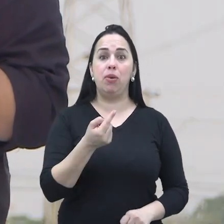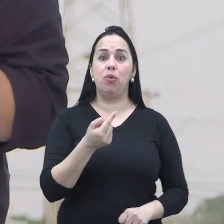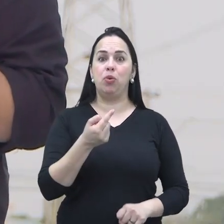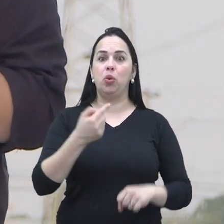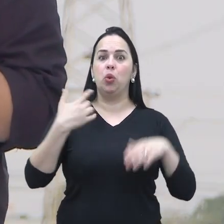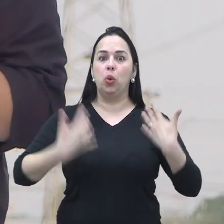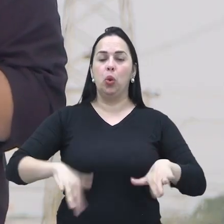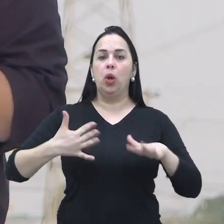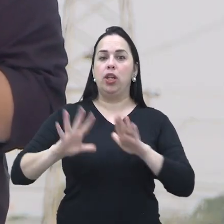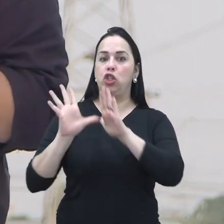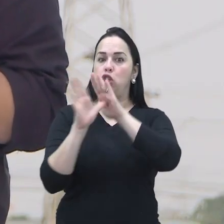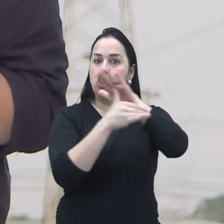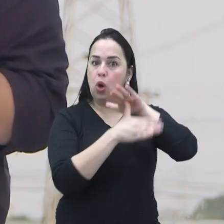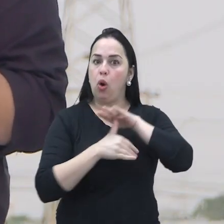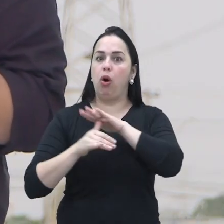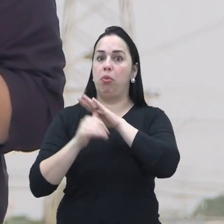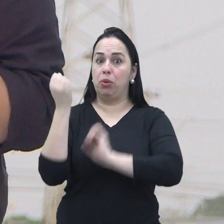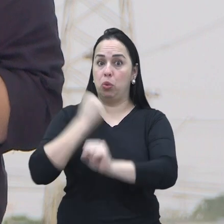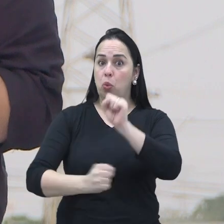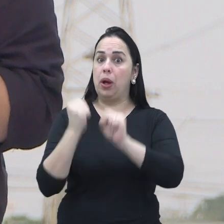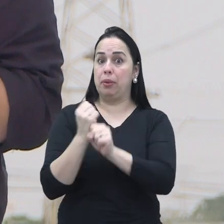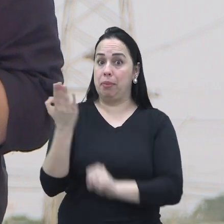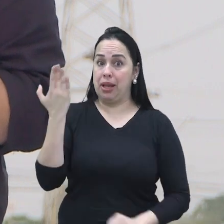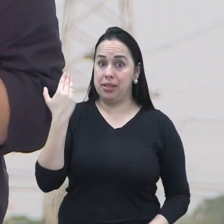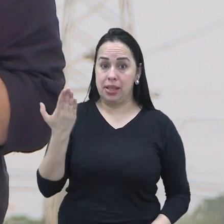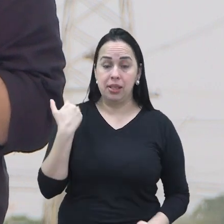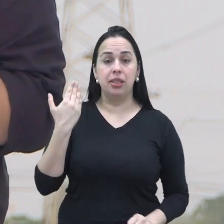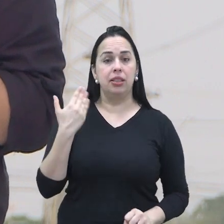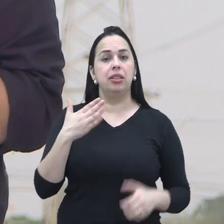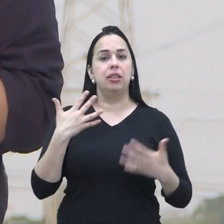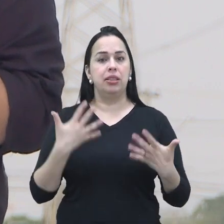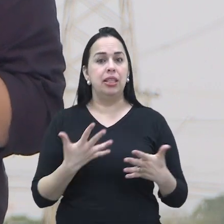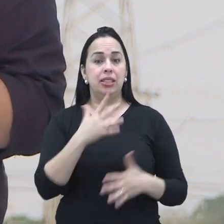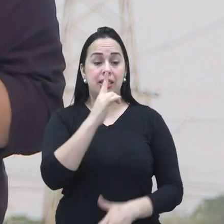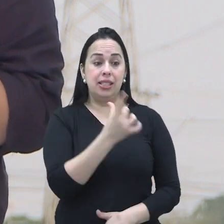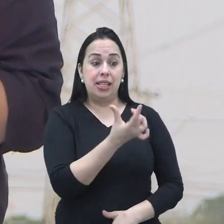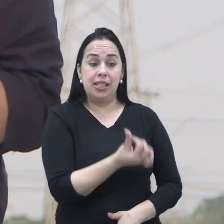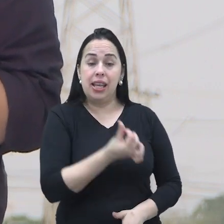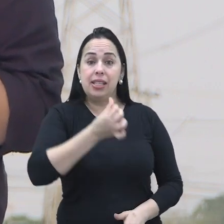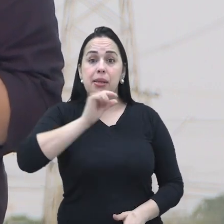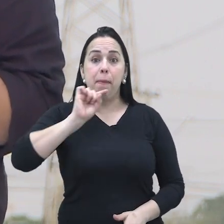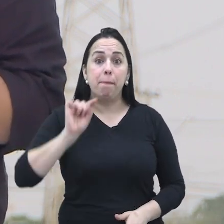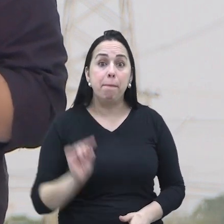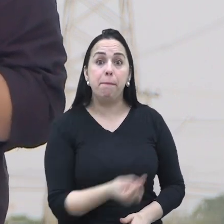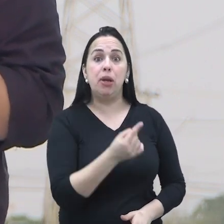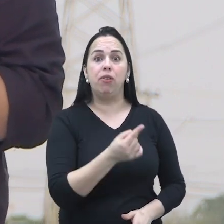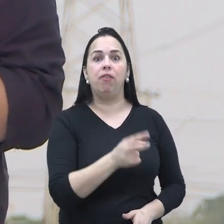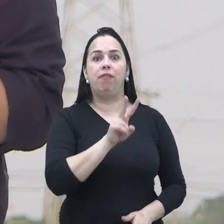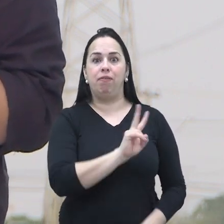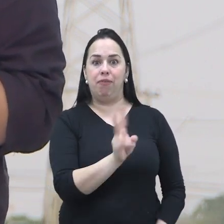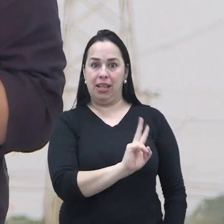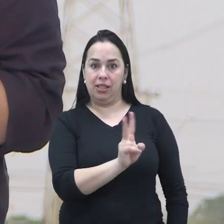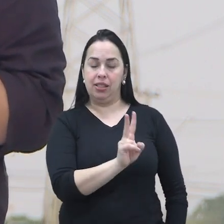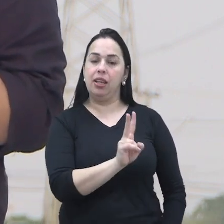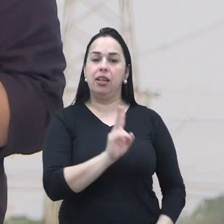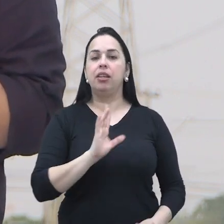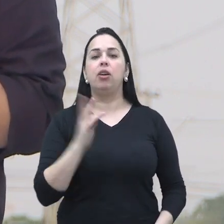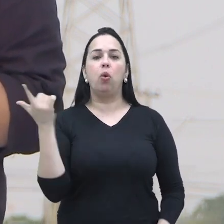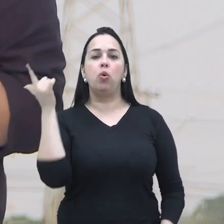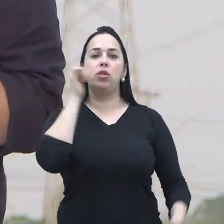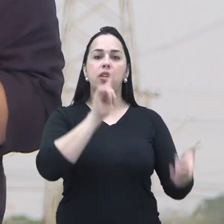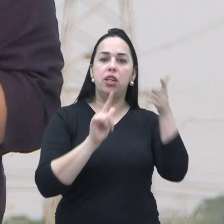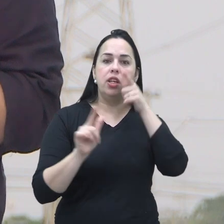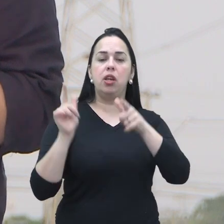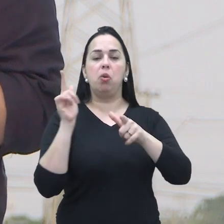foram registradas mais de 2.700 fraudes de energia em 2023. Foram cerca de 16